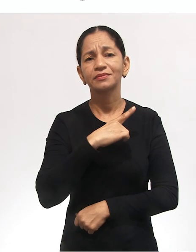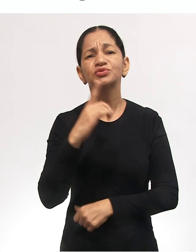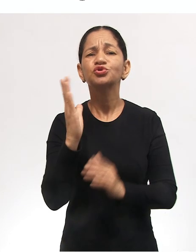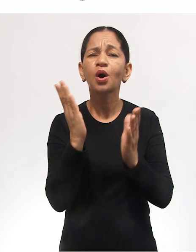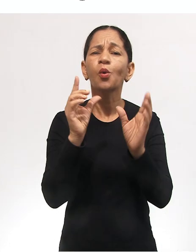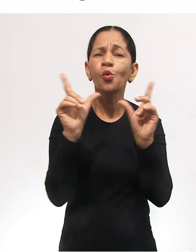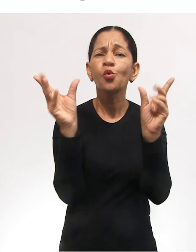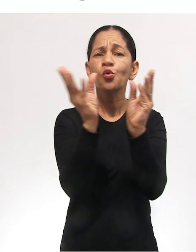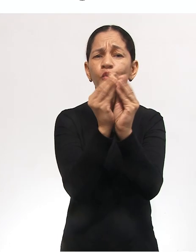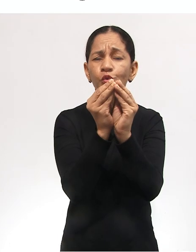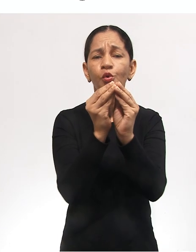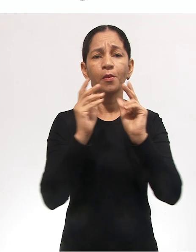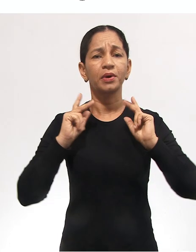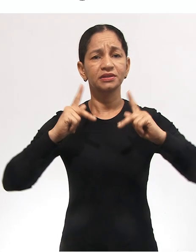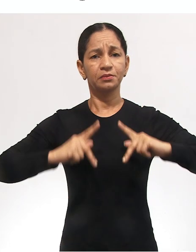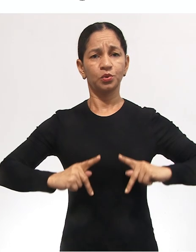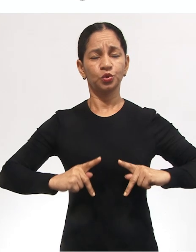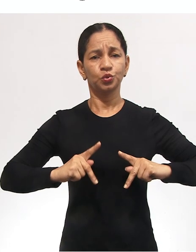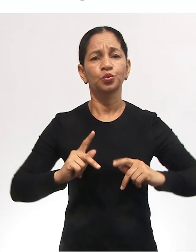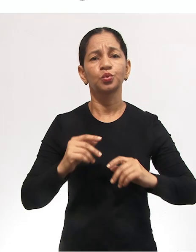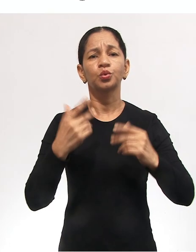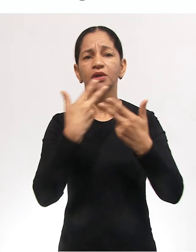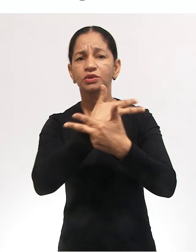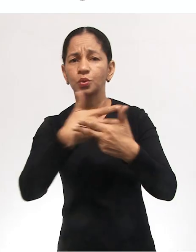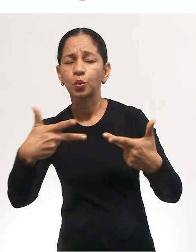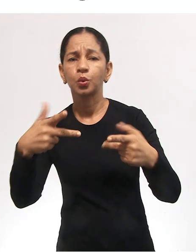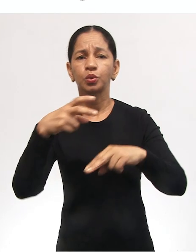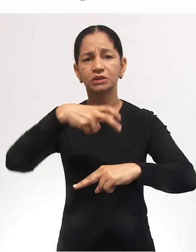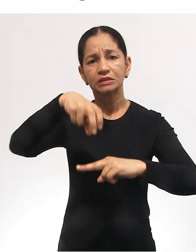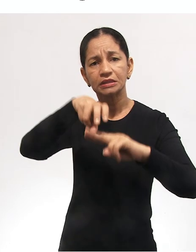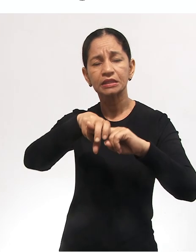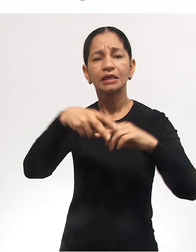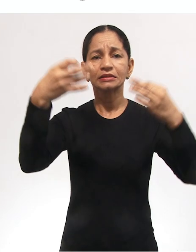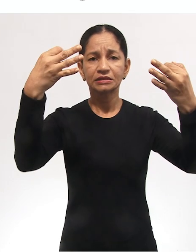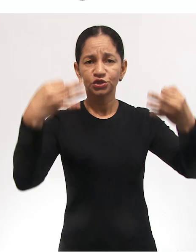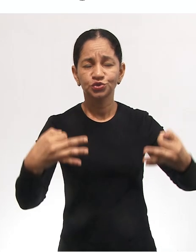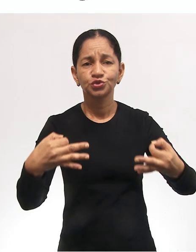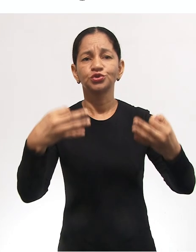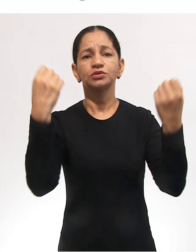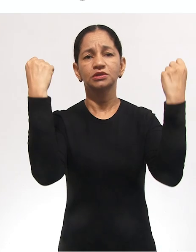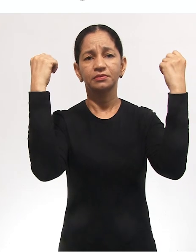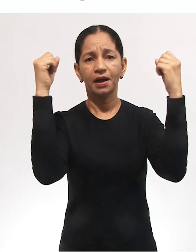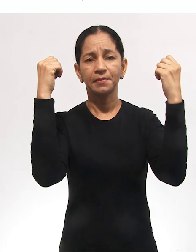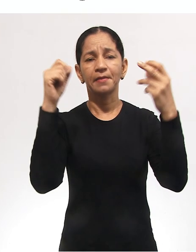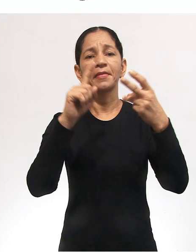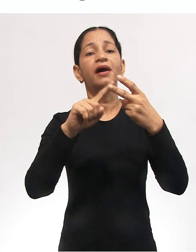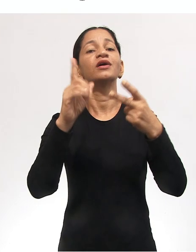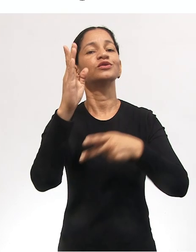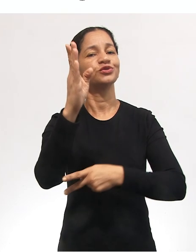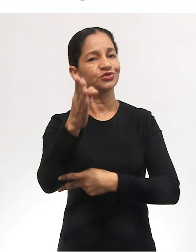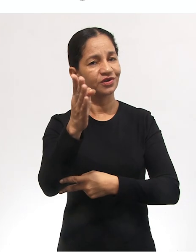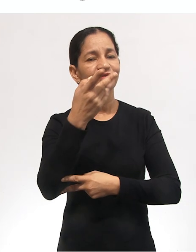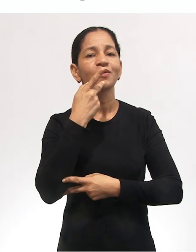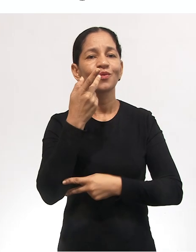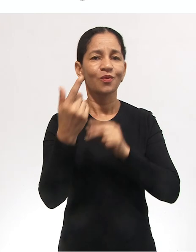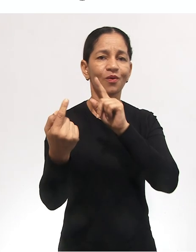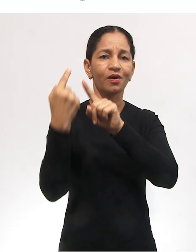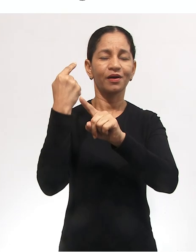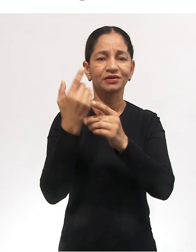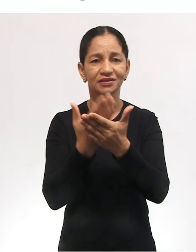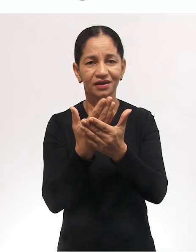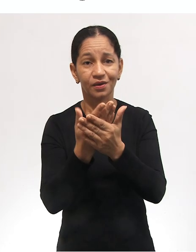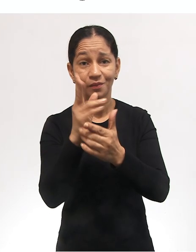sobre ergonomia, nós já falamos de alguns programas, né, de ginástica laboral, a importância de